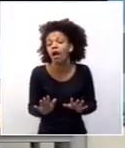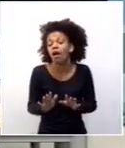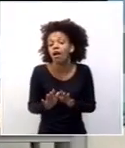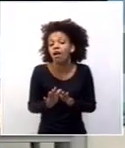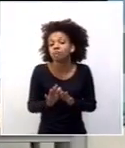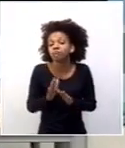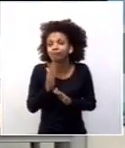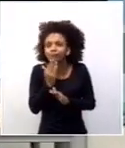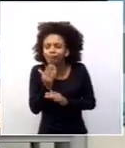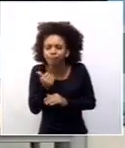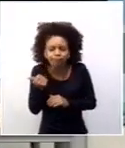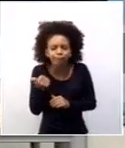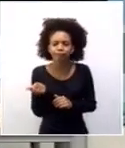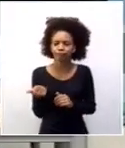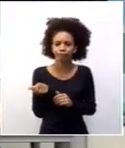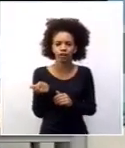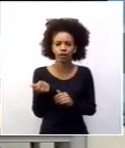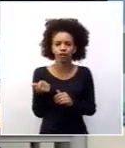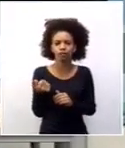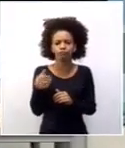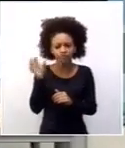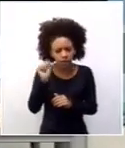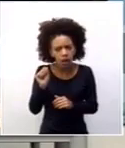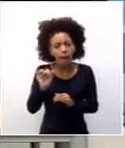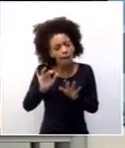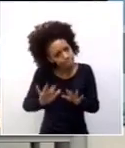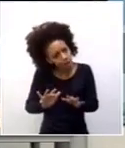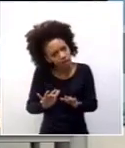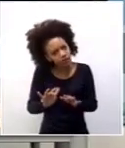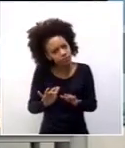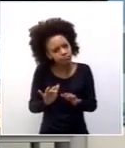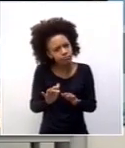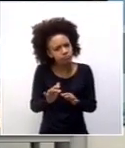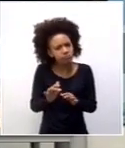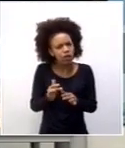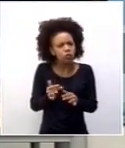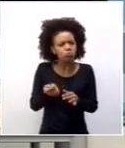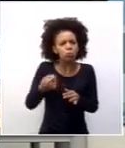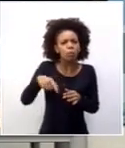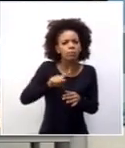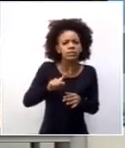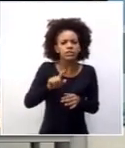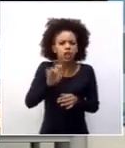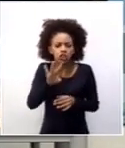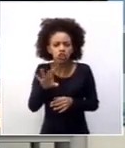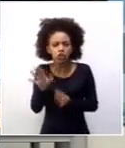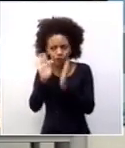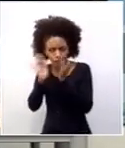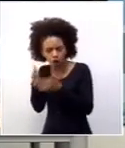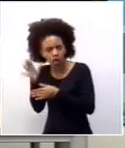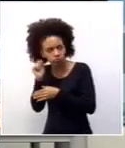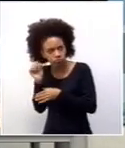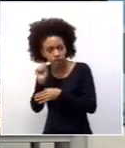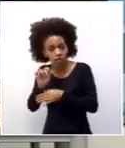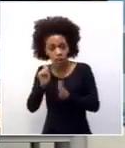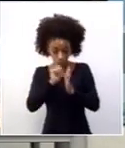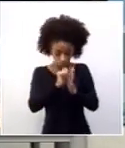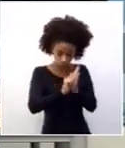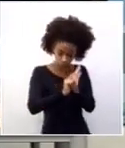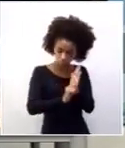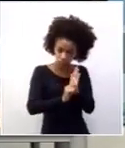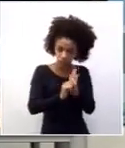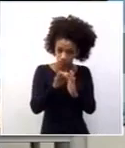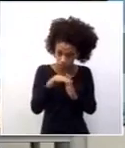capacidade. Mas nada impede que você faça as duas coisas, As aulas vão ficar lá depois para vocês verem. Então, se você é